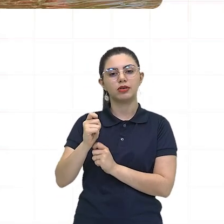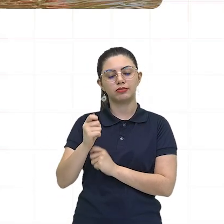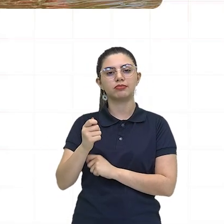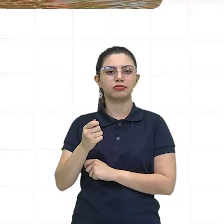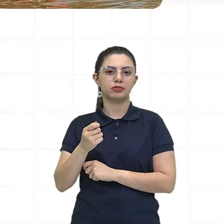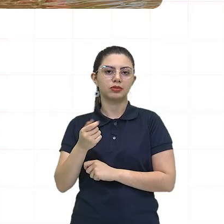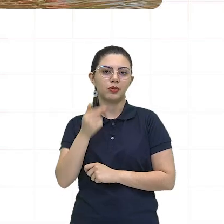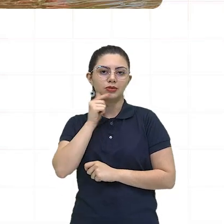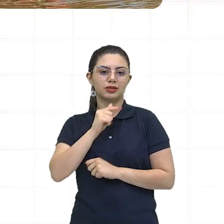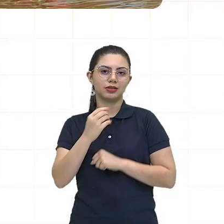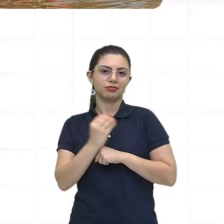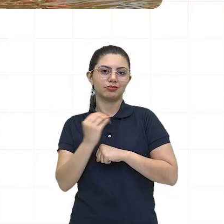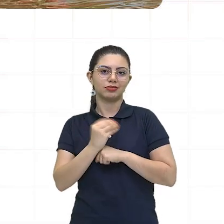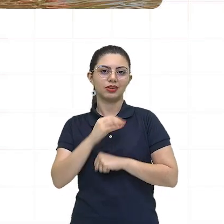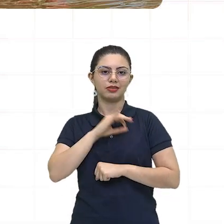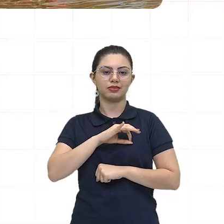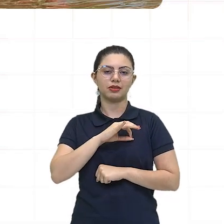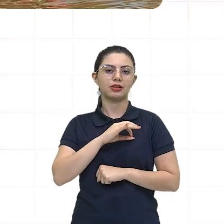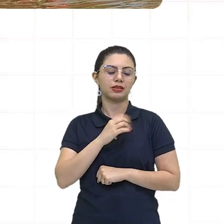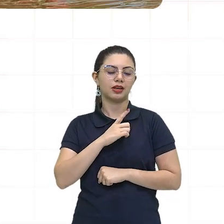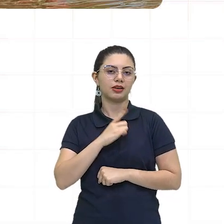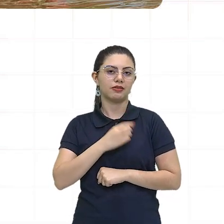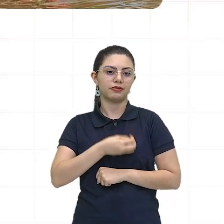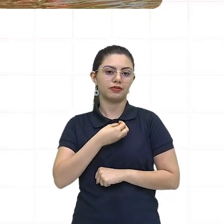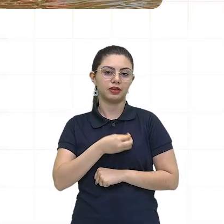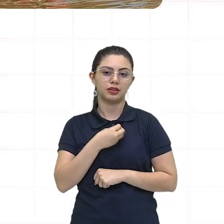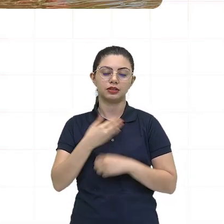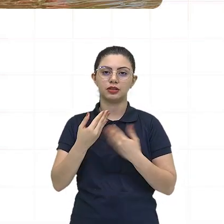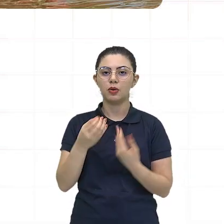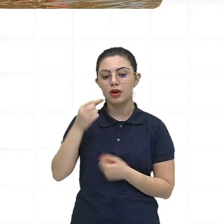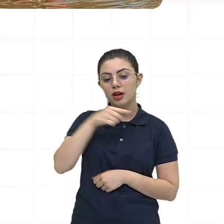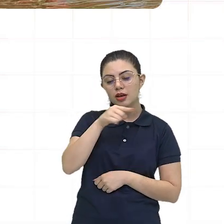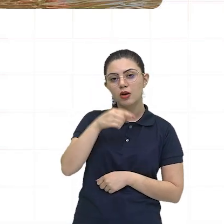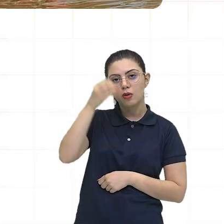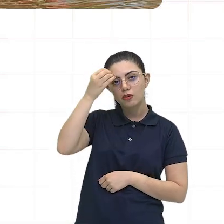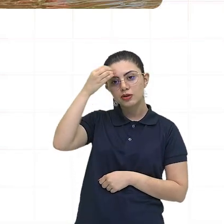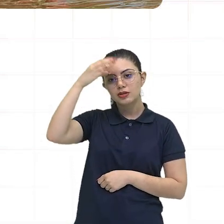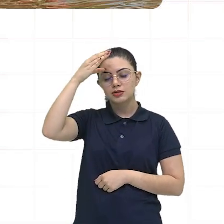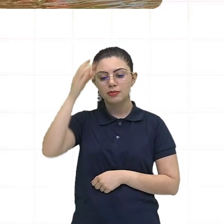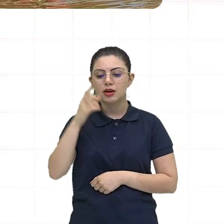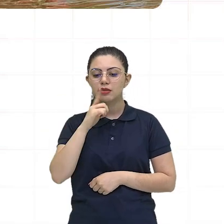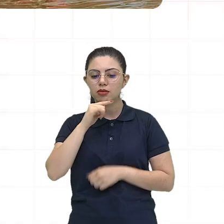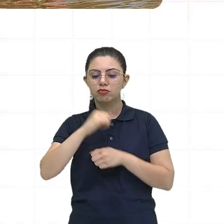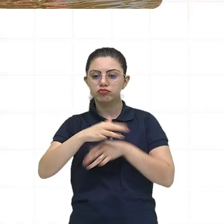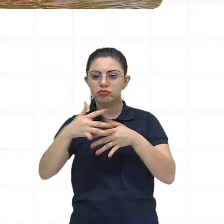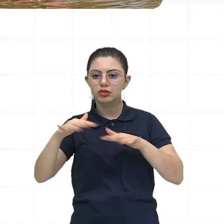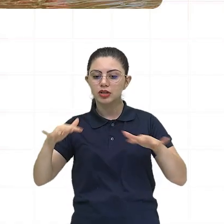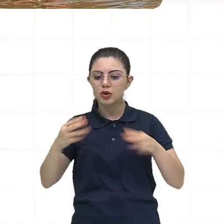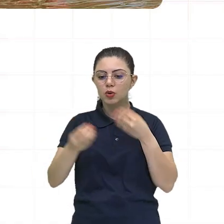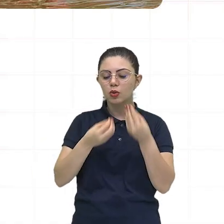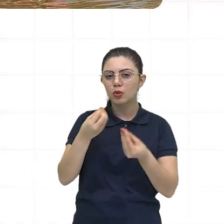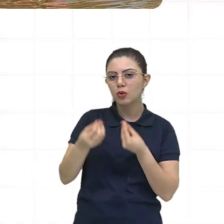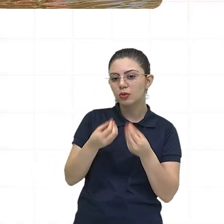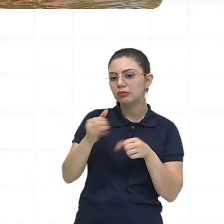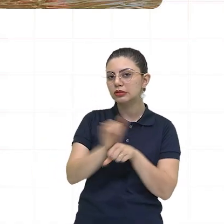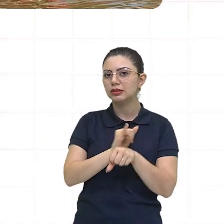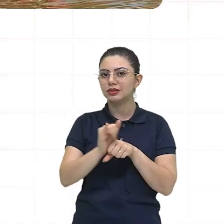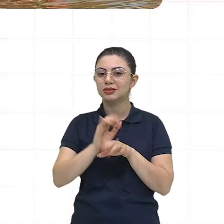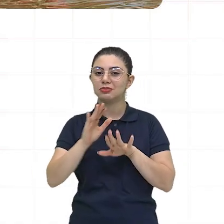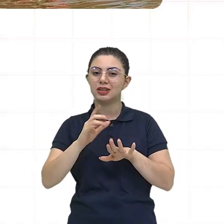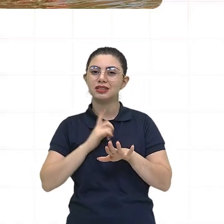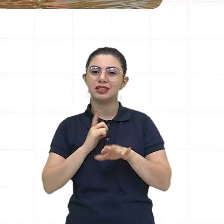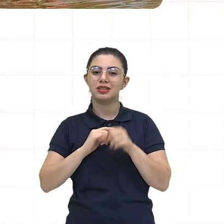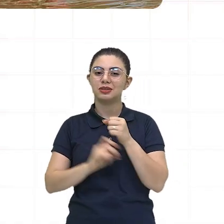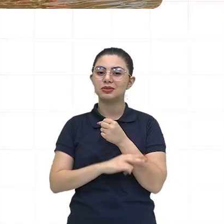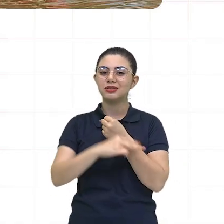subsistência. Tem conhecimento sobre os rios e espécies aquáticas e sofrem com os impactos ambientais que, infelizmente,